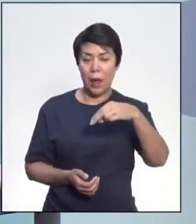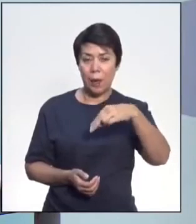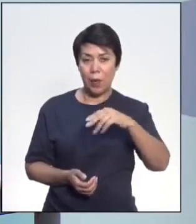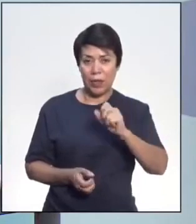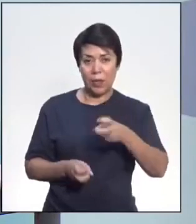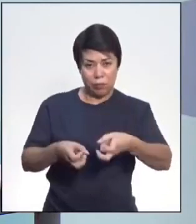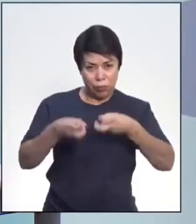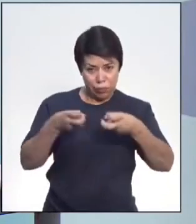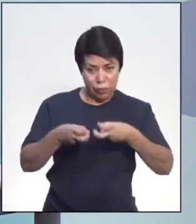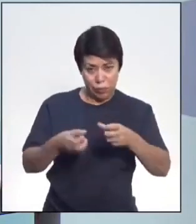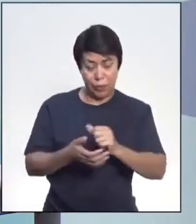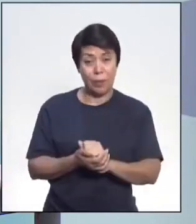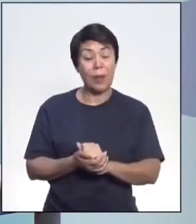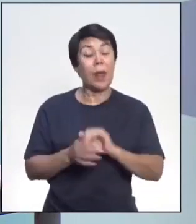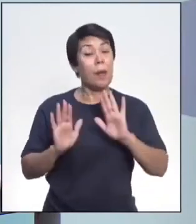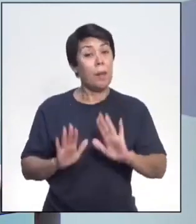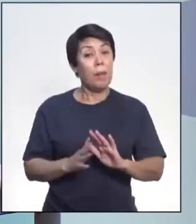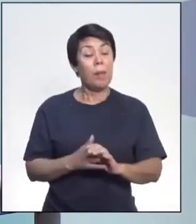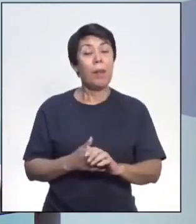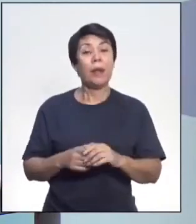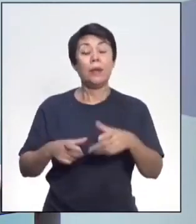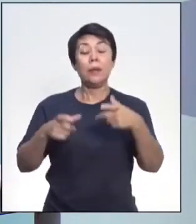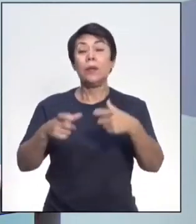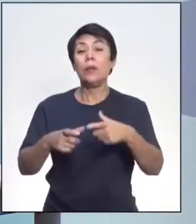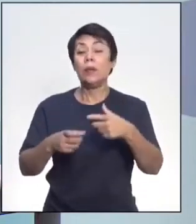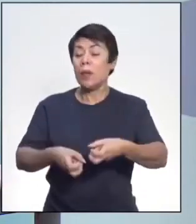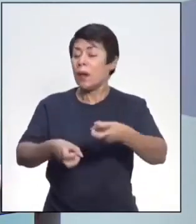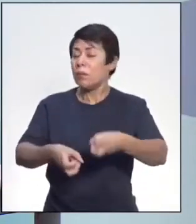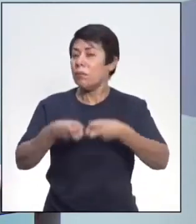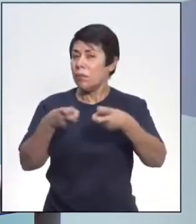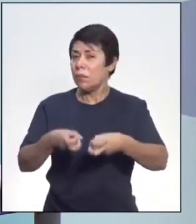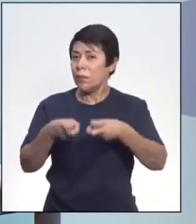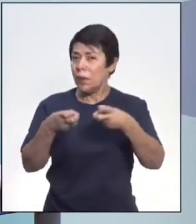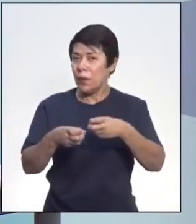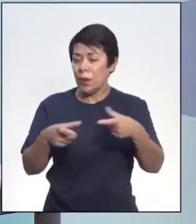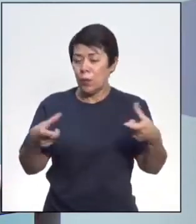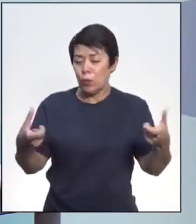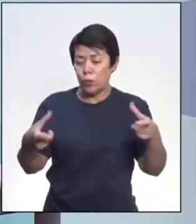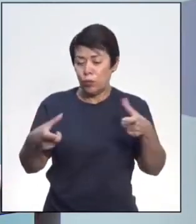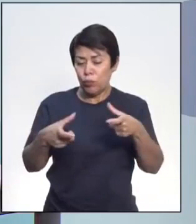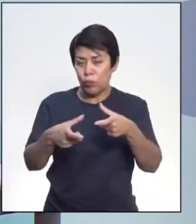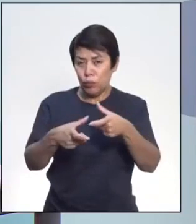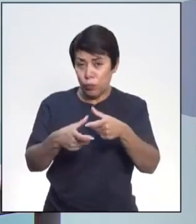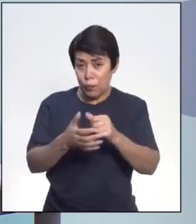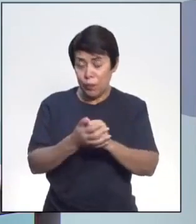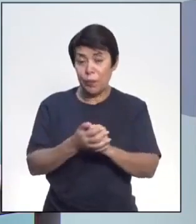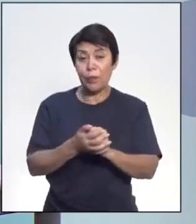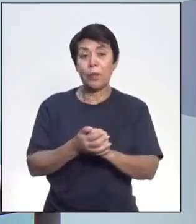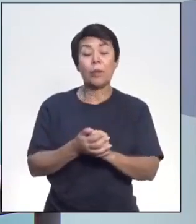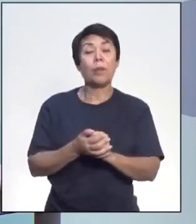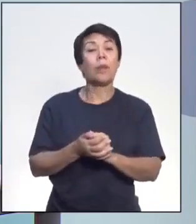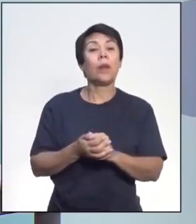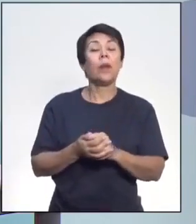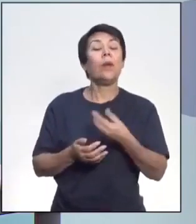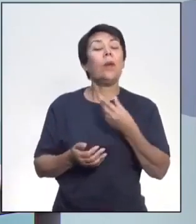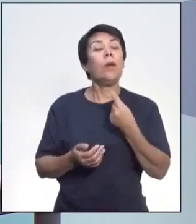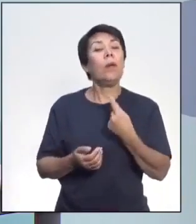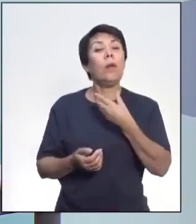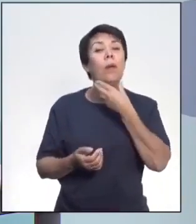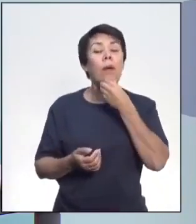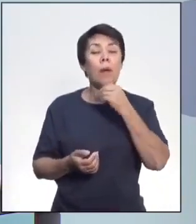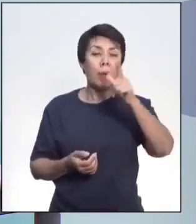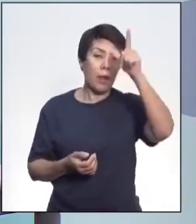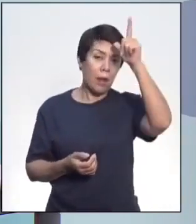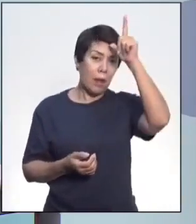a escassez das minas, né, de onde era extraído esse salitre, que era no Chile, aí um alemão, o Haber,